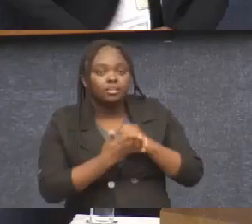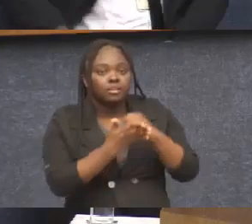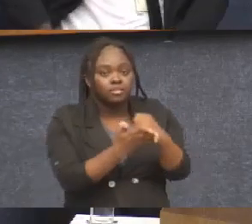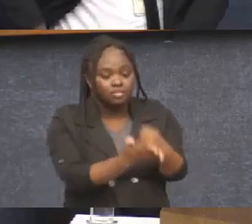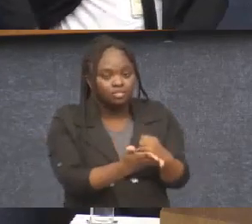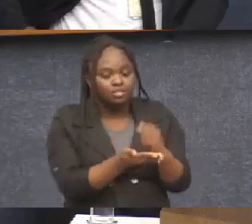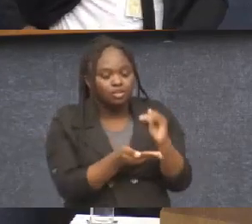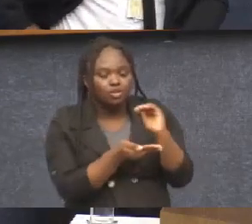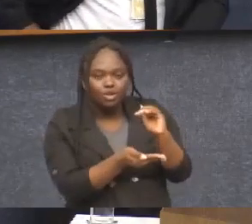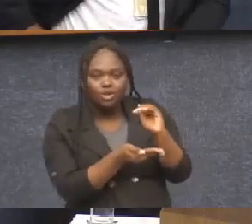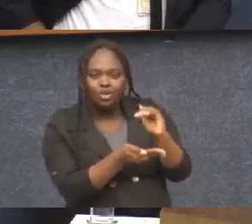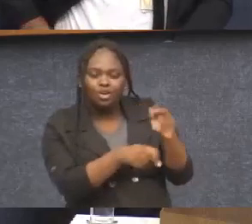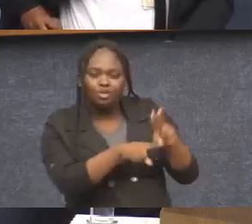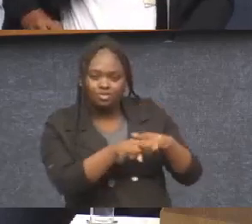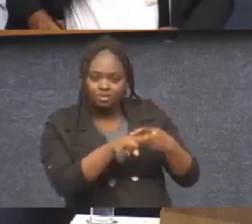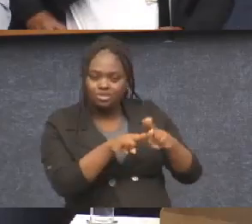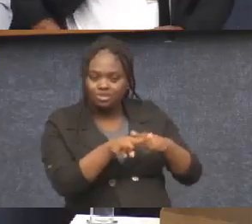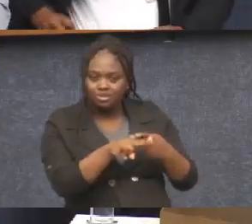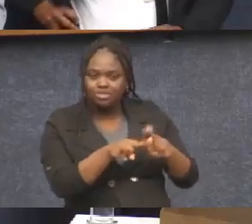na Pedreira Prado Lopes.